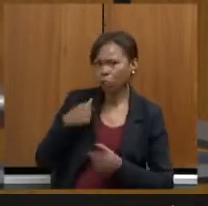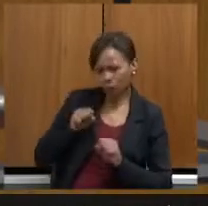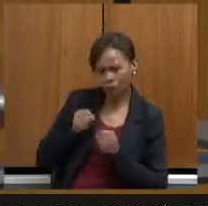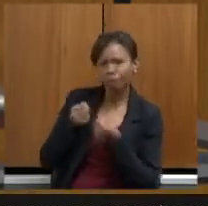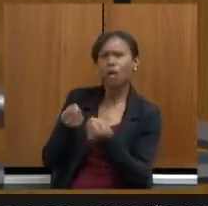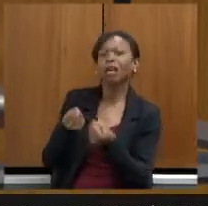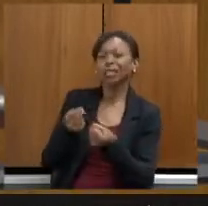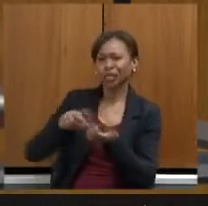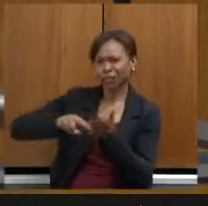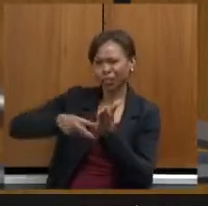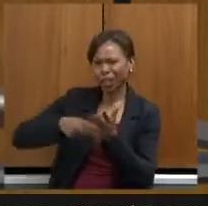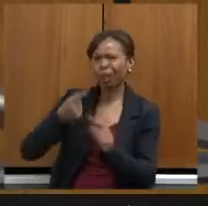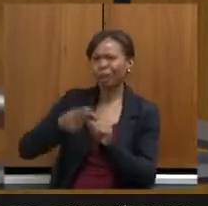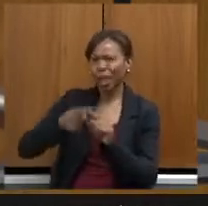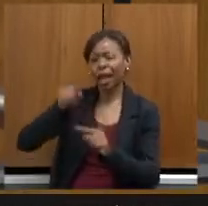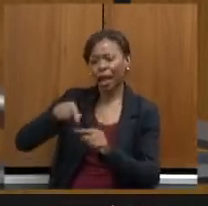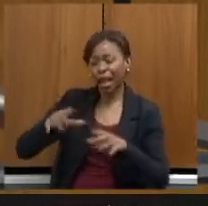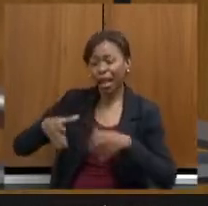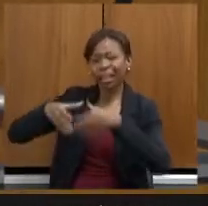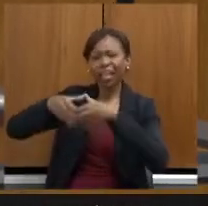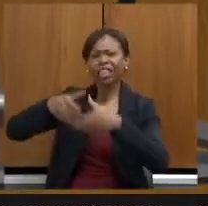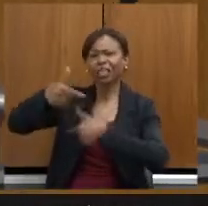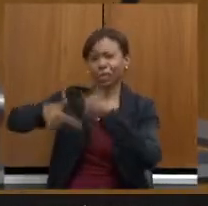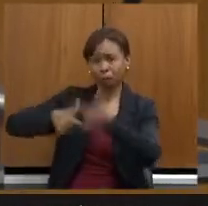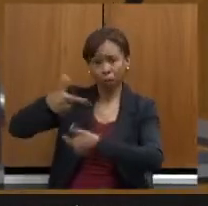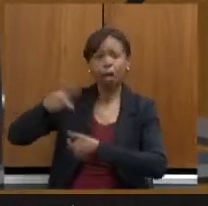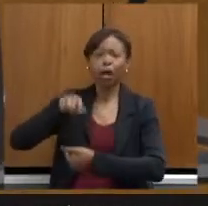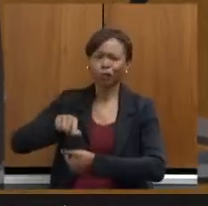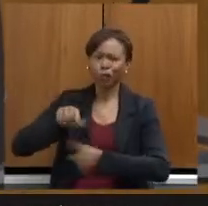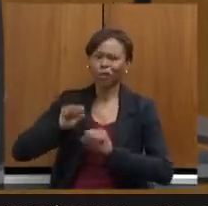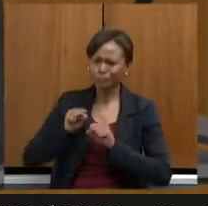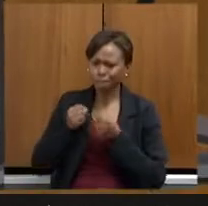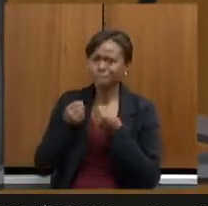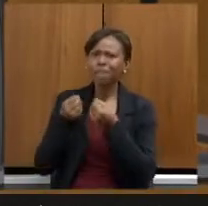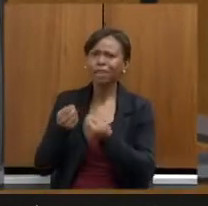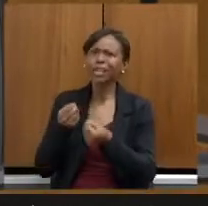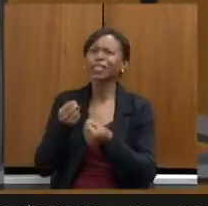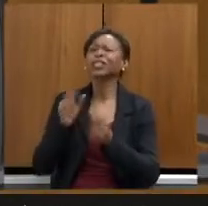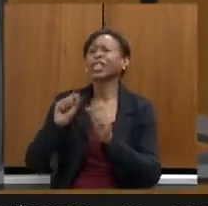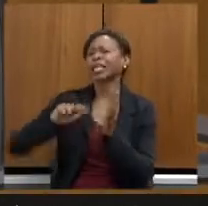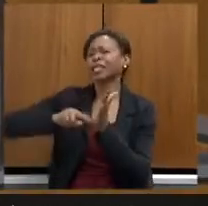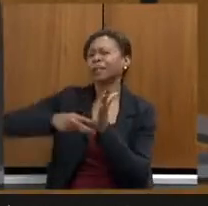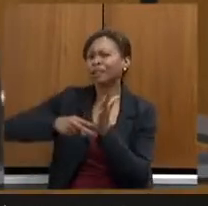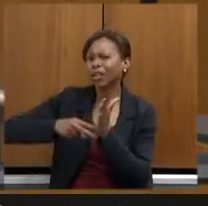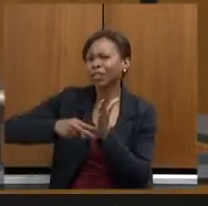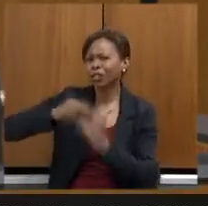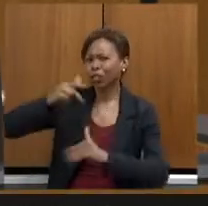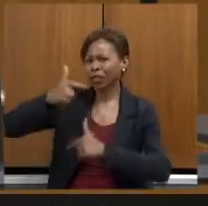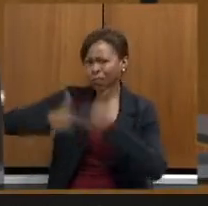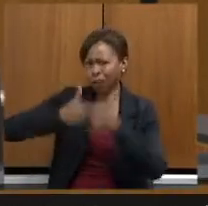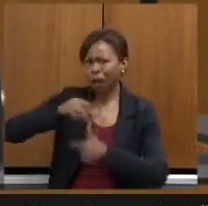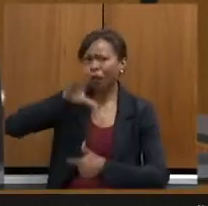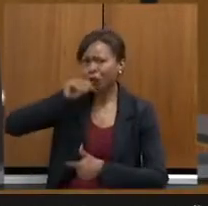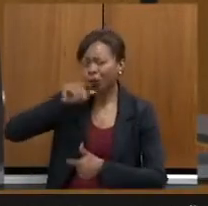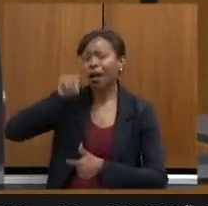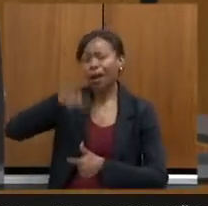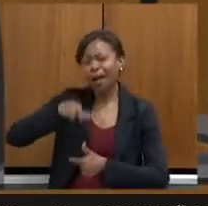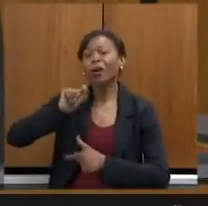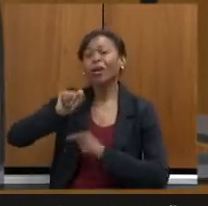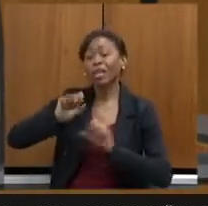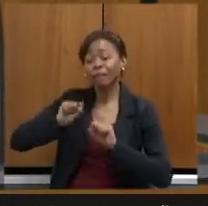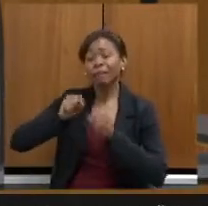defesa da organização da classe trabalhadora defesa de Sindicato o serviço público a defesa do fortalecimento